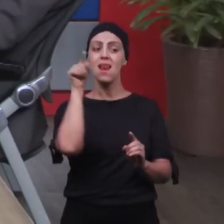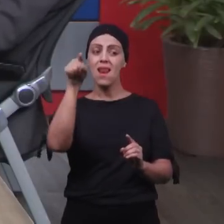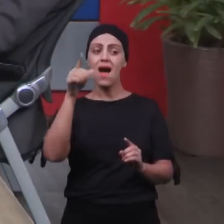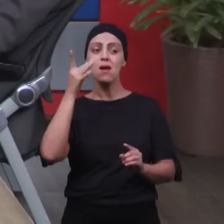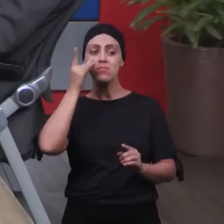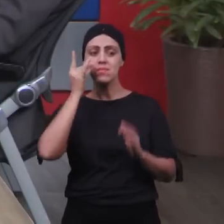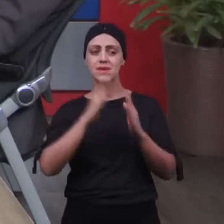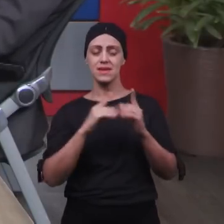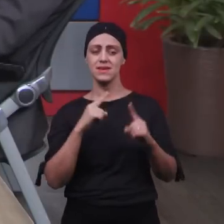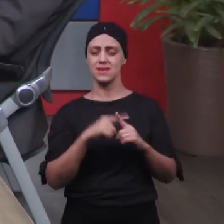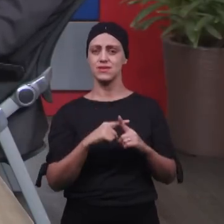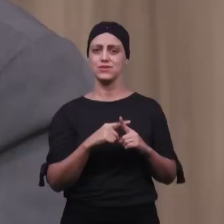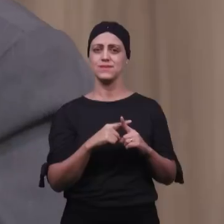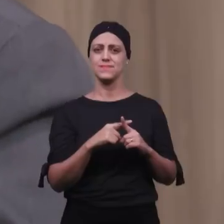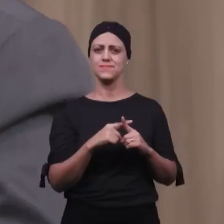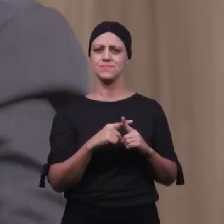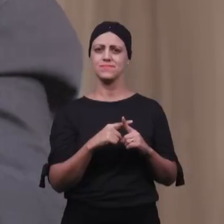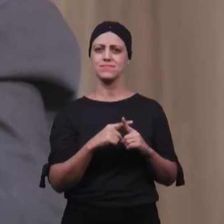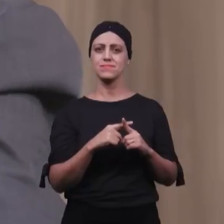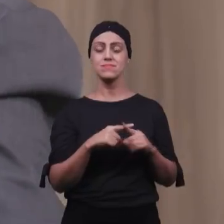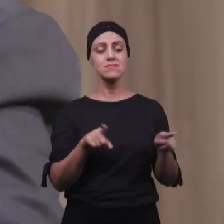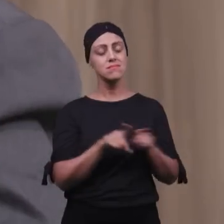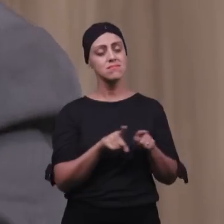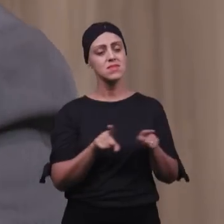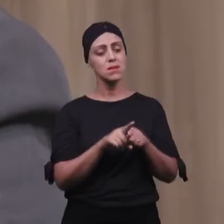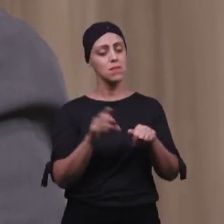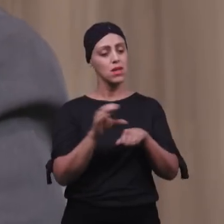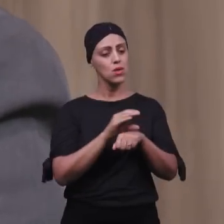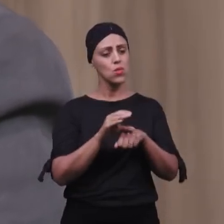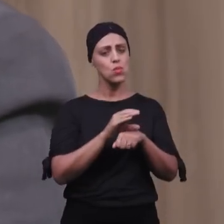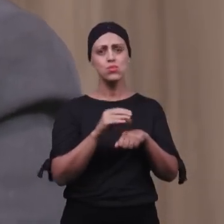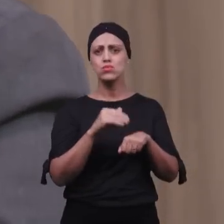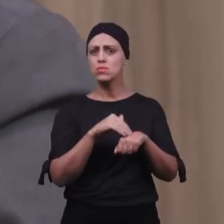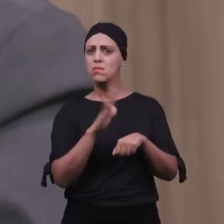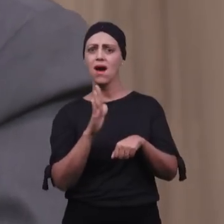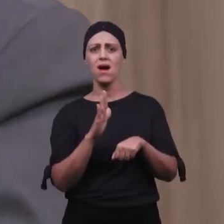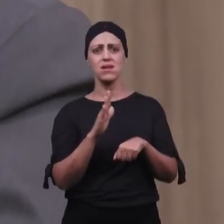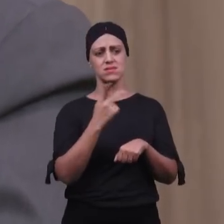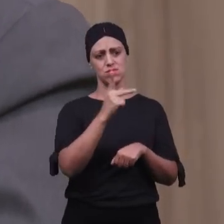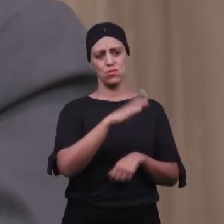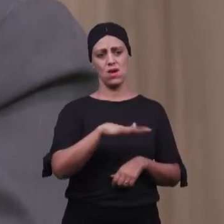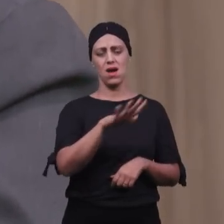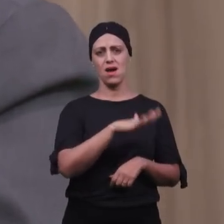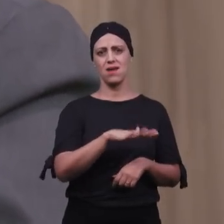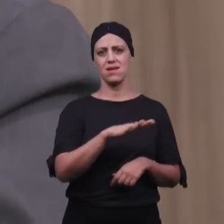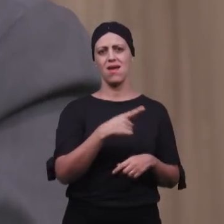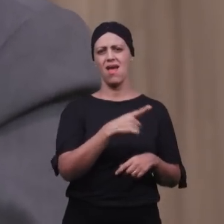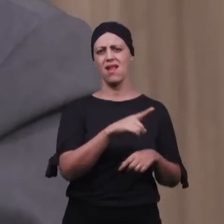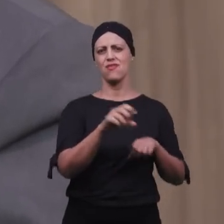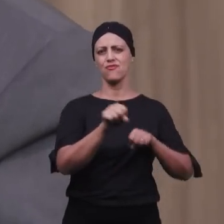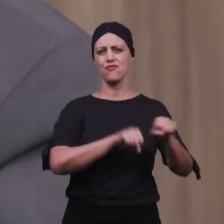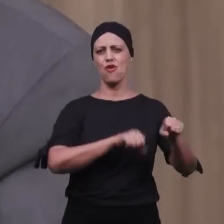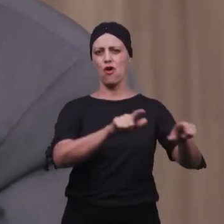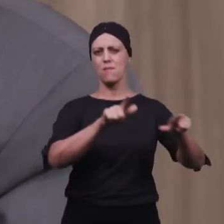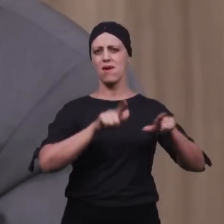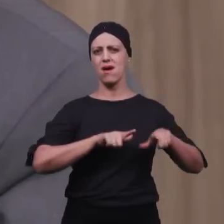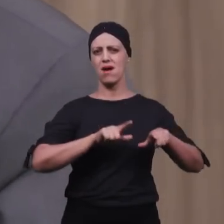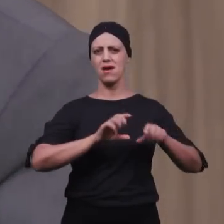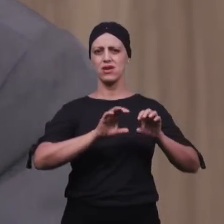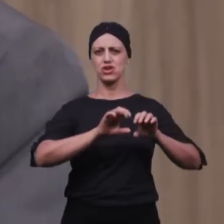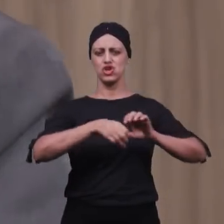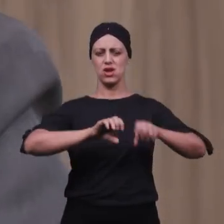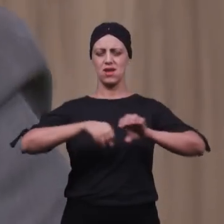e faça um curso de especialização dentro da sua área. Ela fez um curso de engenharia e achou que aquela área